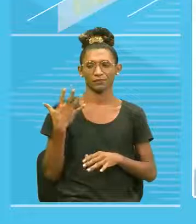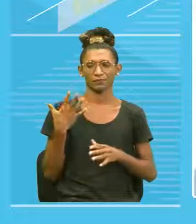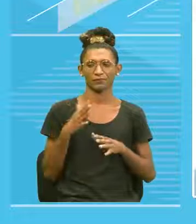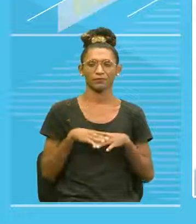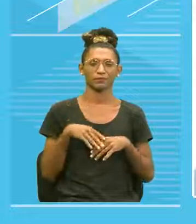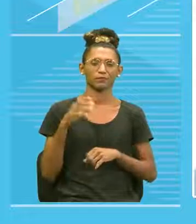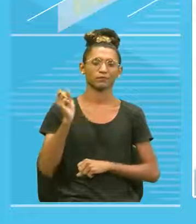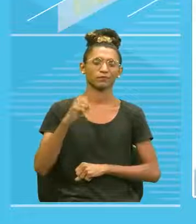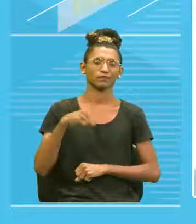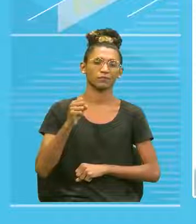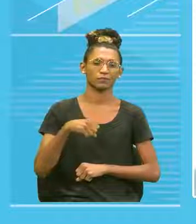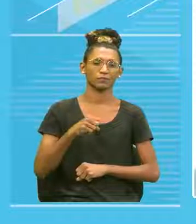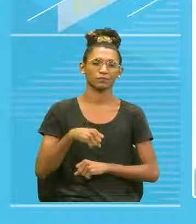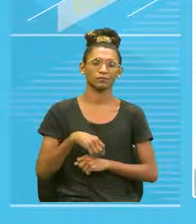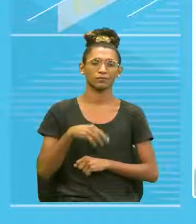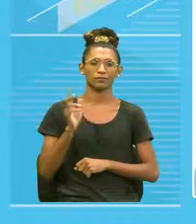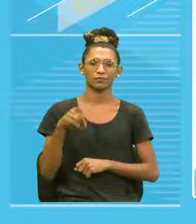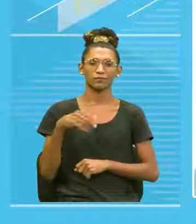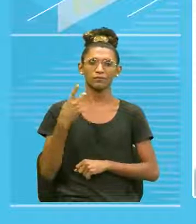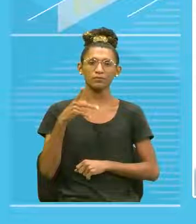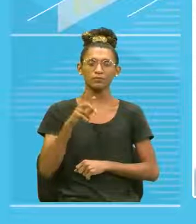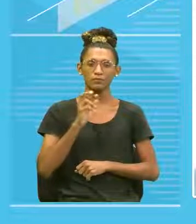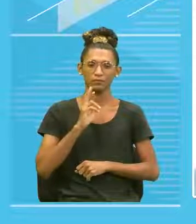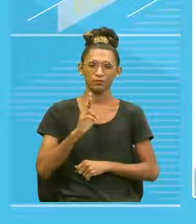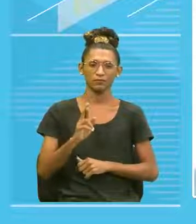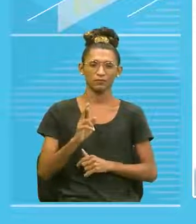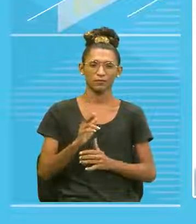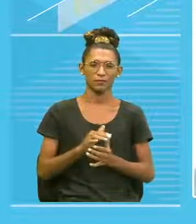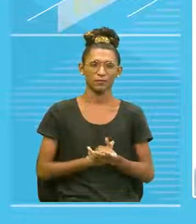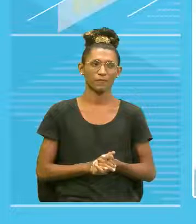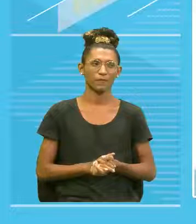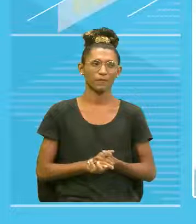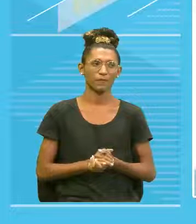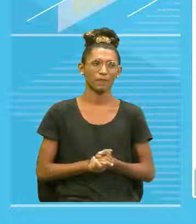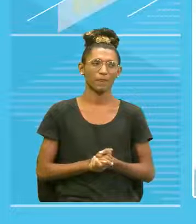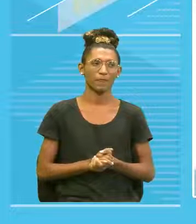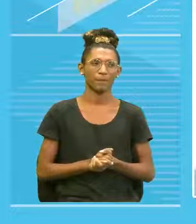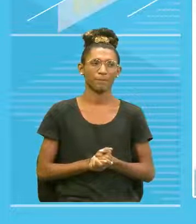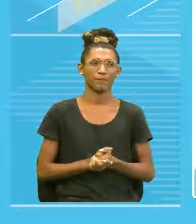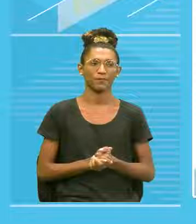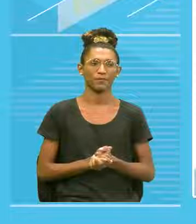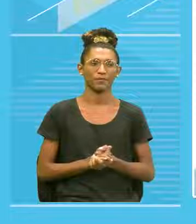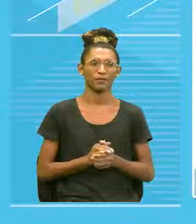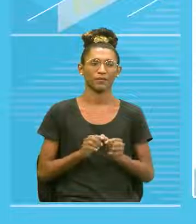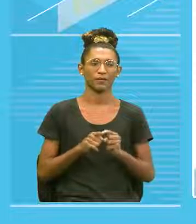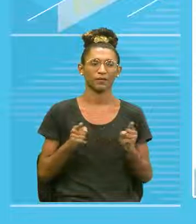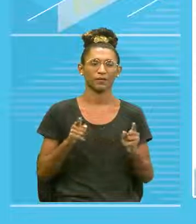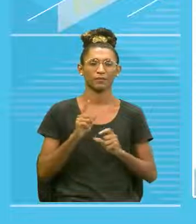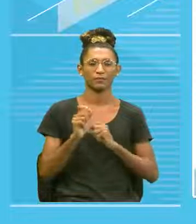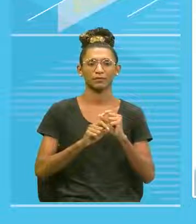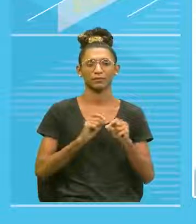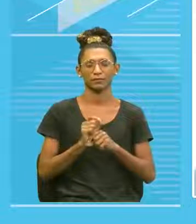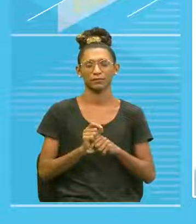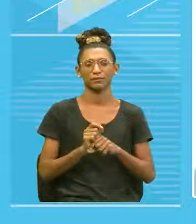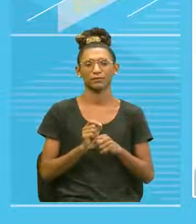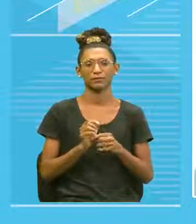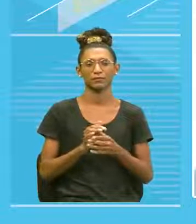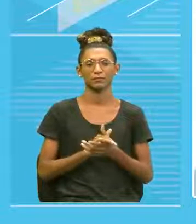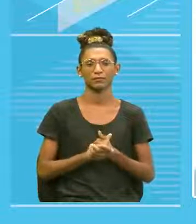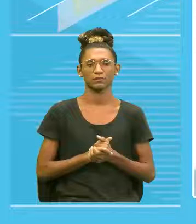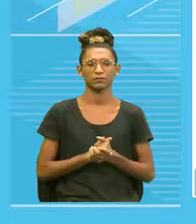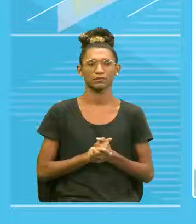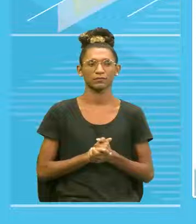sim é a sua resposta é mas para isso Joyce